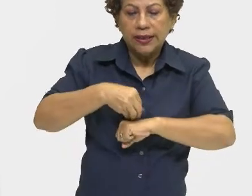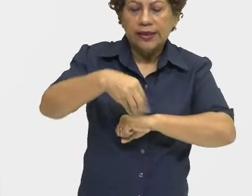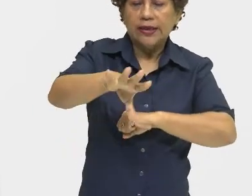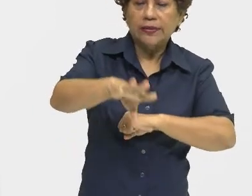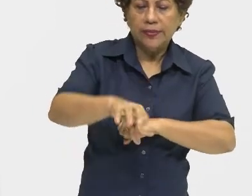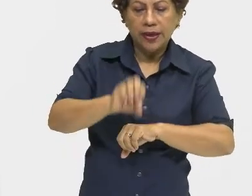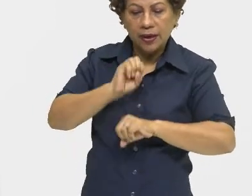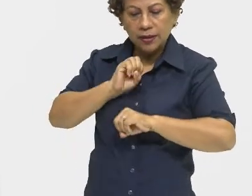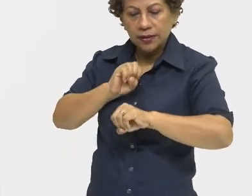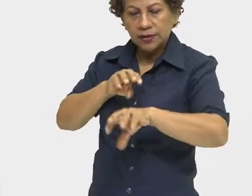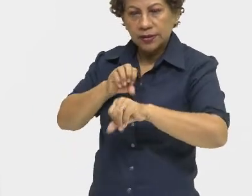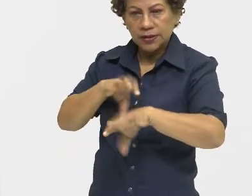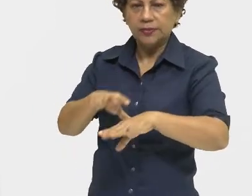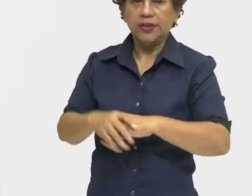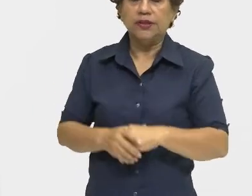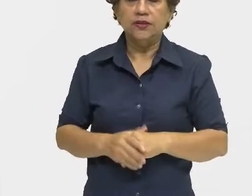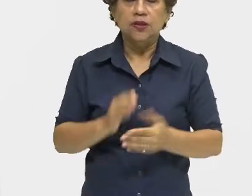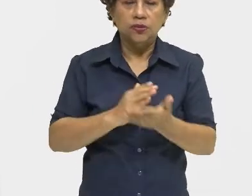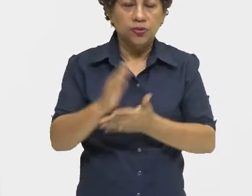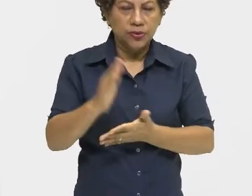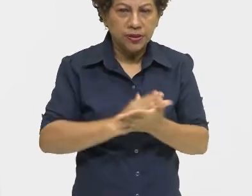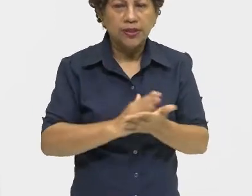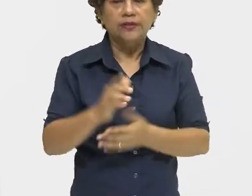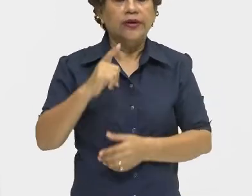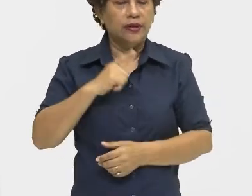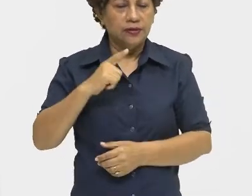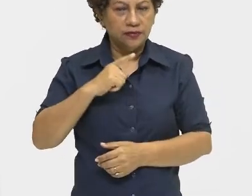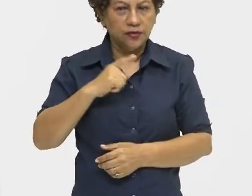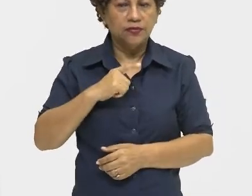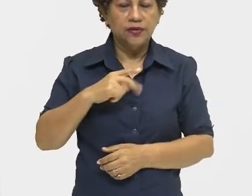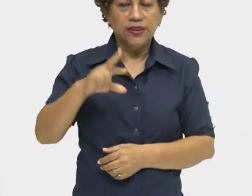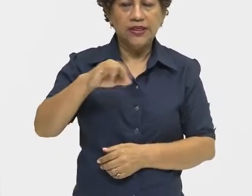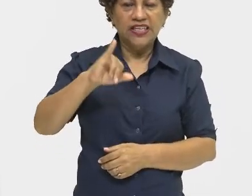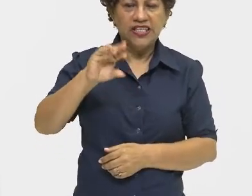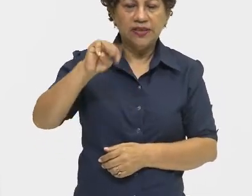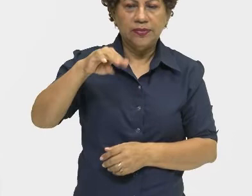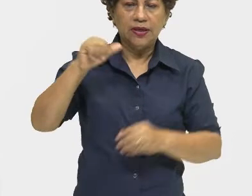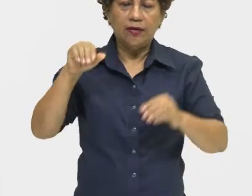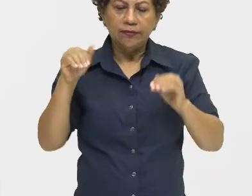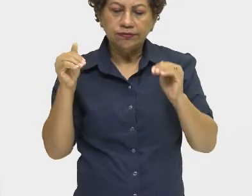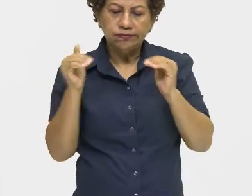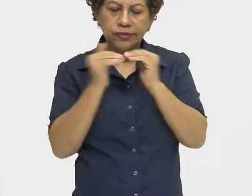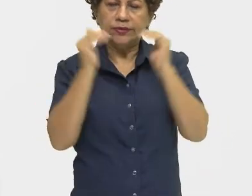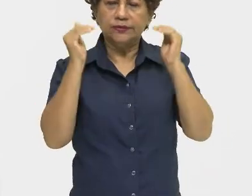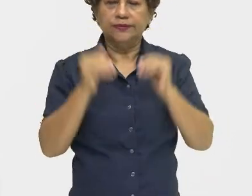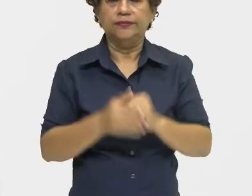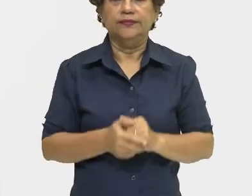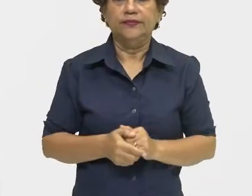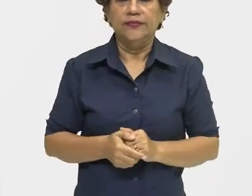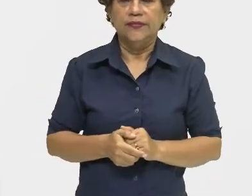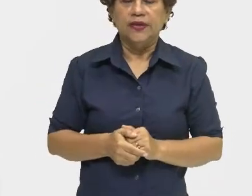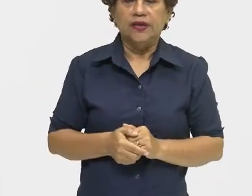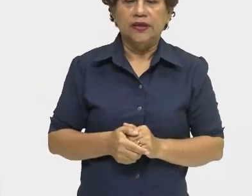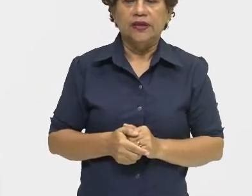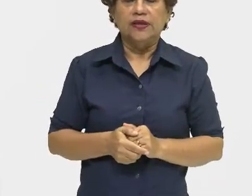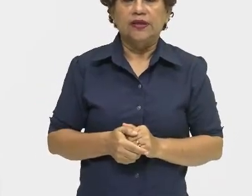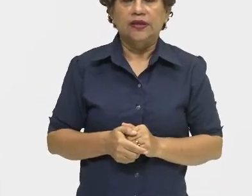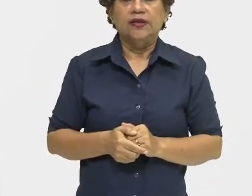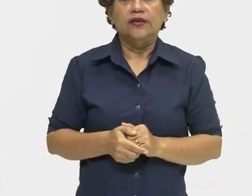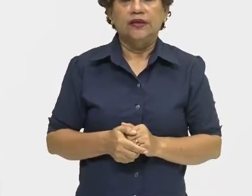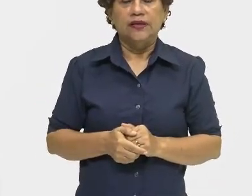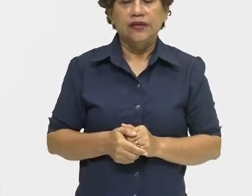Alguns deles possuem rimas, recurso que facilita a memorização. Eles são transmitidos oralmente